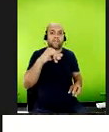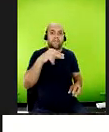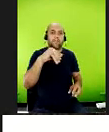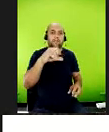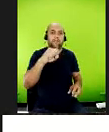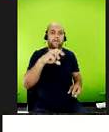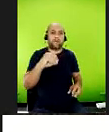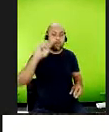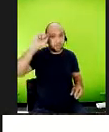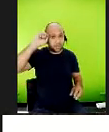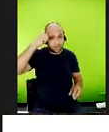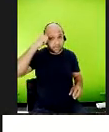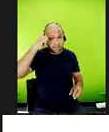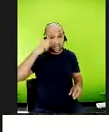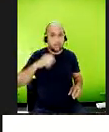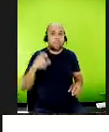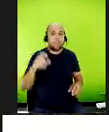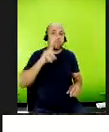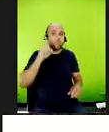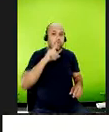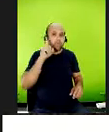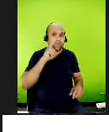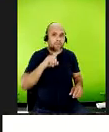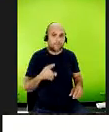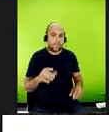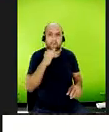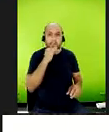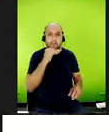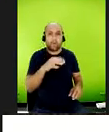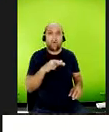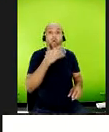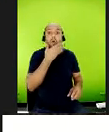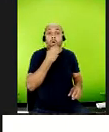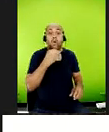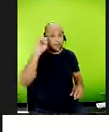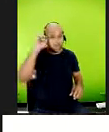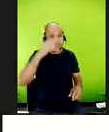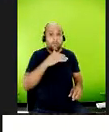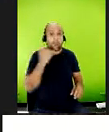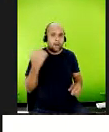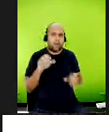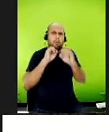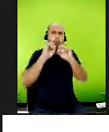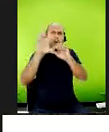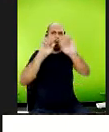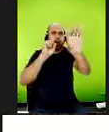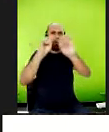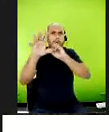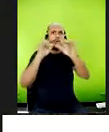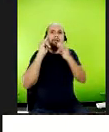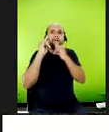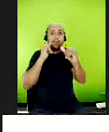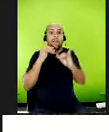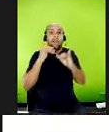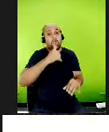de homens negros nos Estados Unidos era muita Manchete das mulh e nem sabe mulheres são mortas em situações